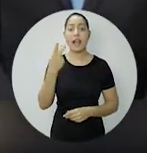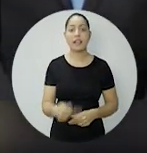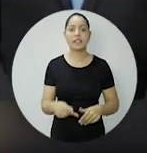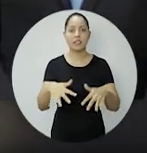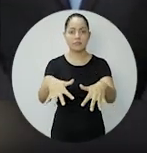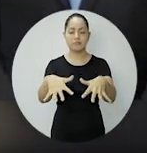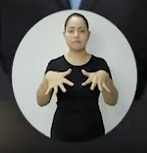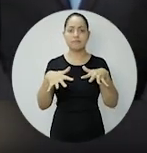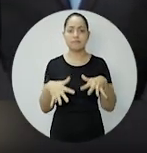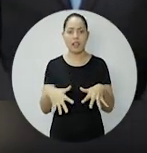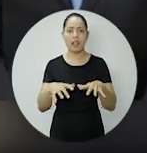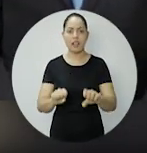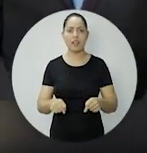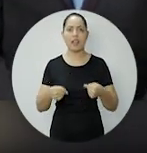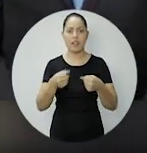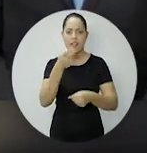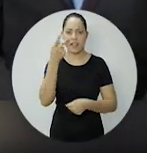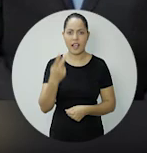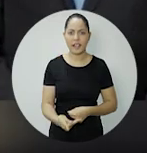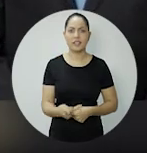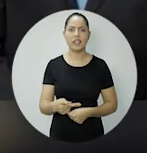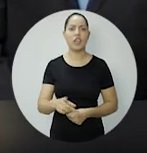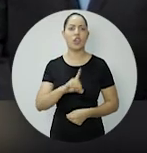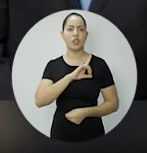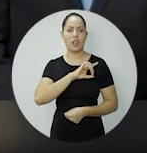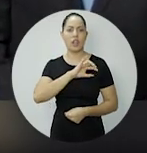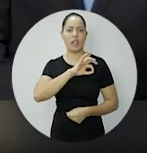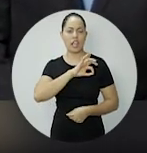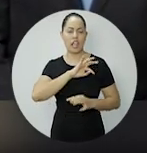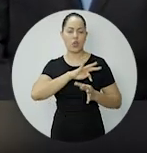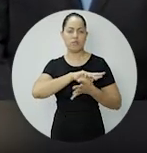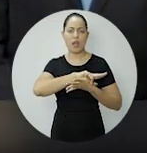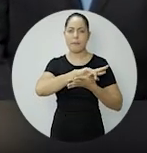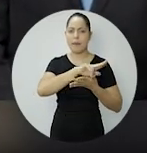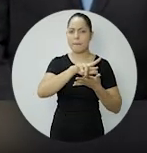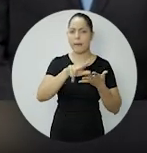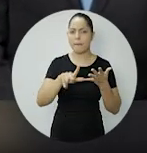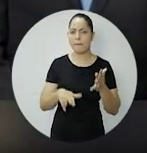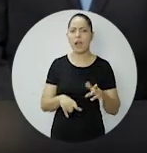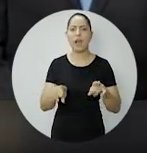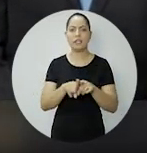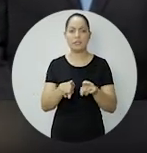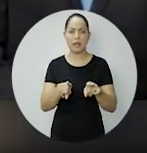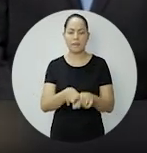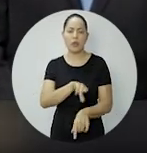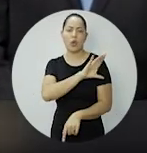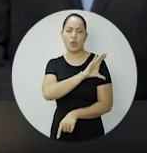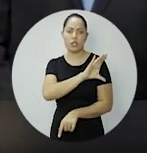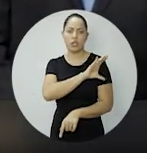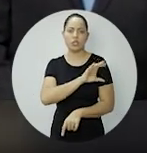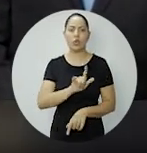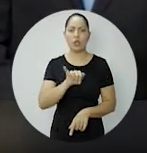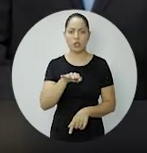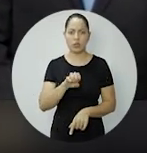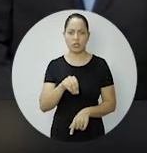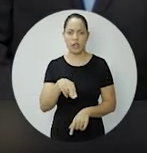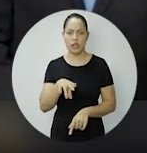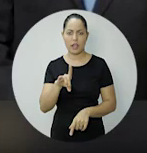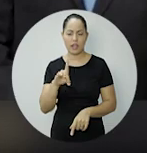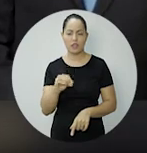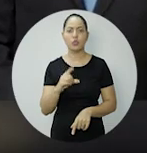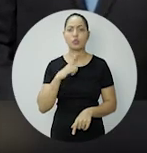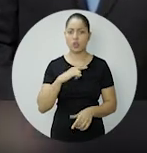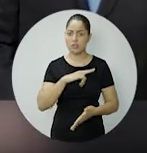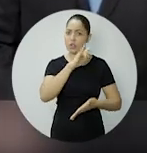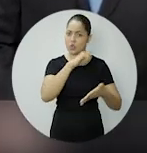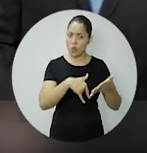de Defesa de Prerrogativas, Marcelo Oliveira, com o delegado de prerrogativas e coordenador, Leonardo. Nós vamos apresentar uma representação por